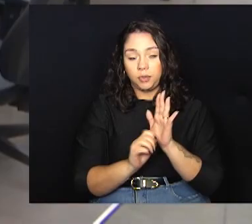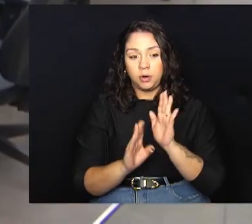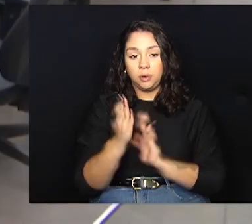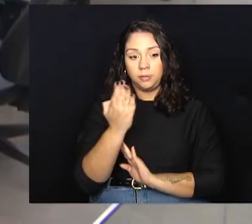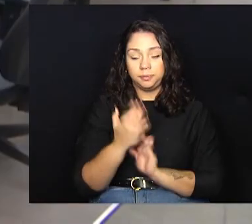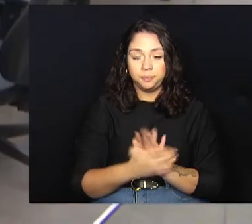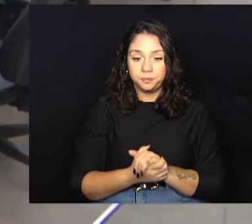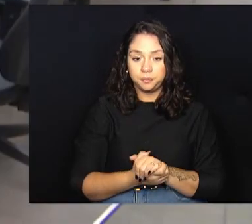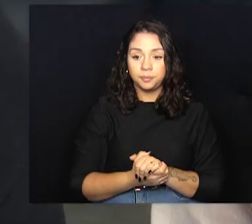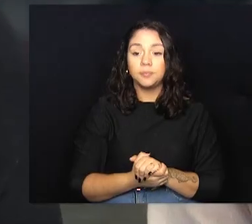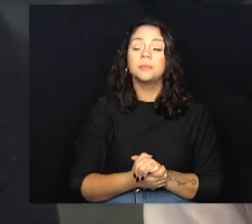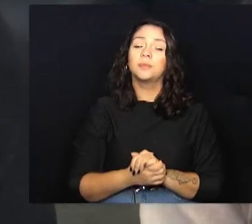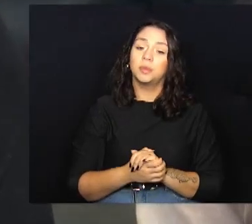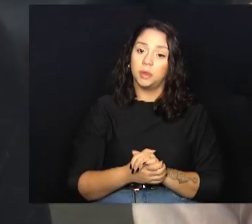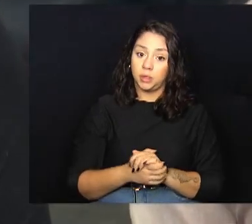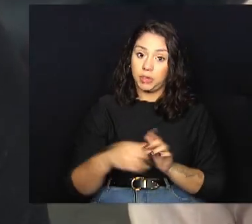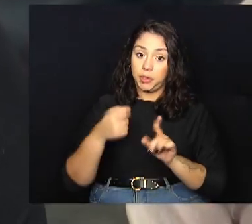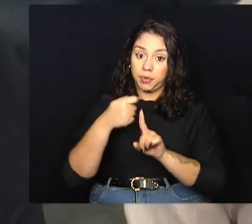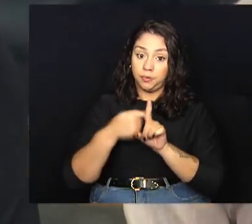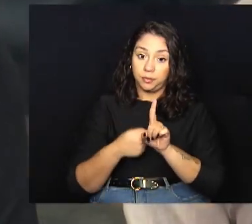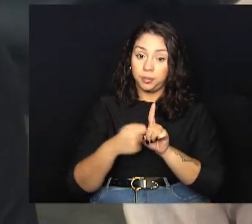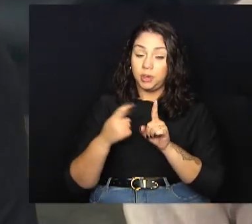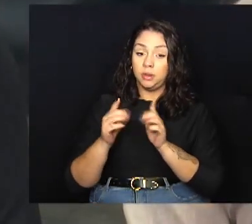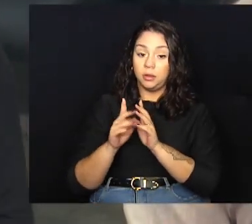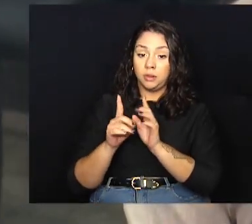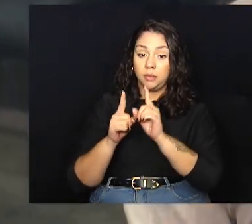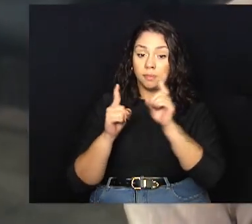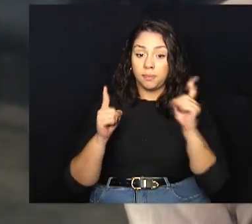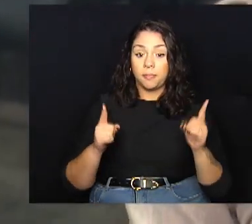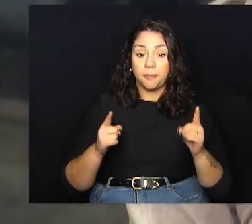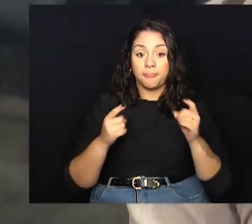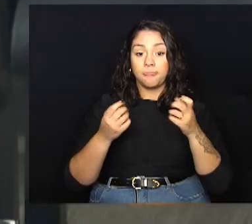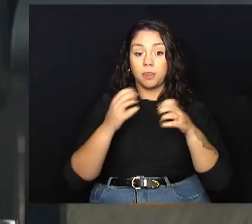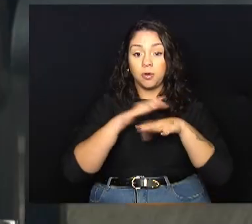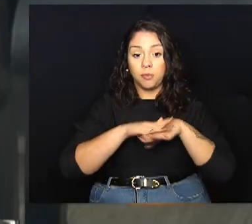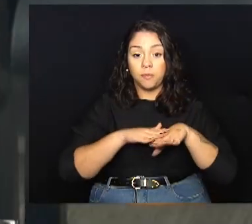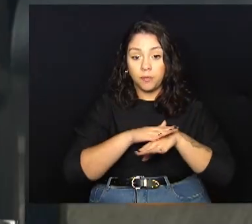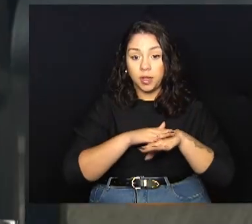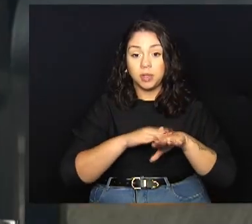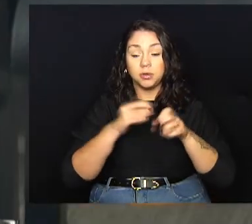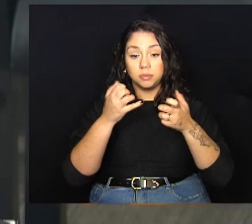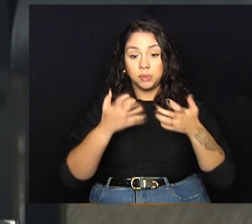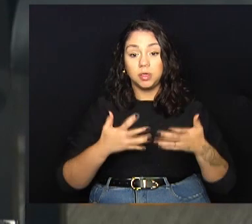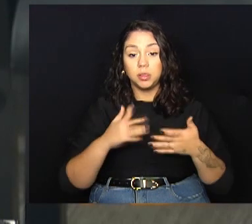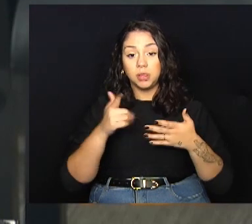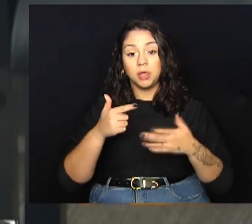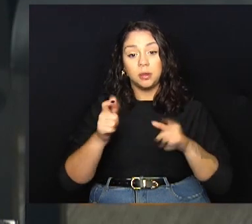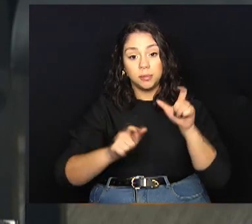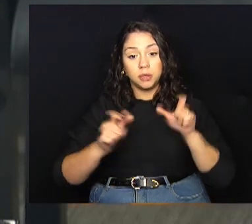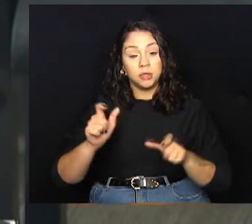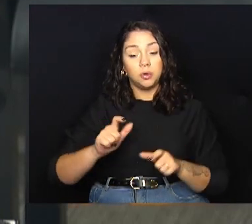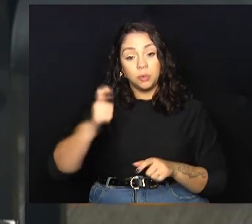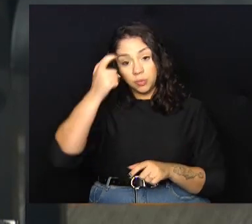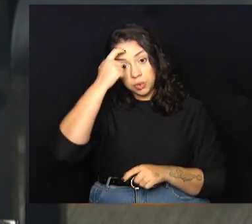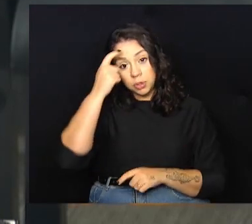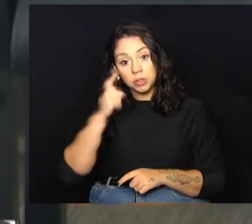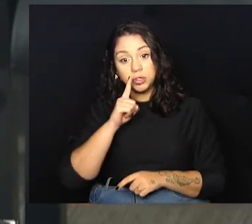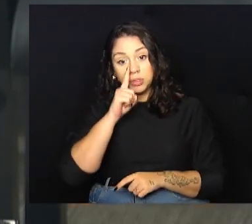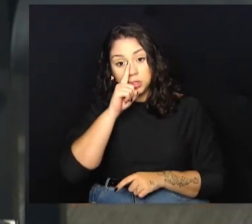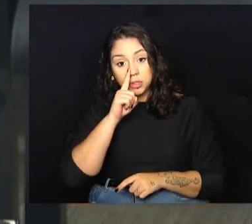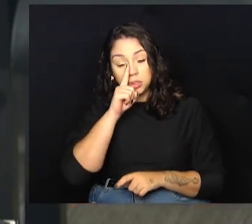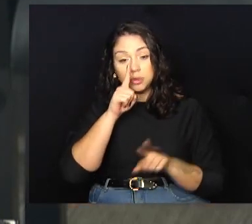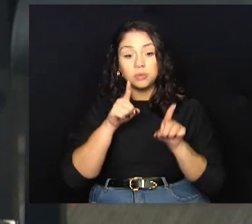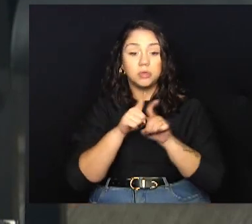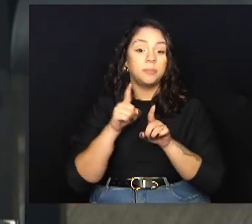organizou palestras e conversas sobre a importância das pessoas se conscientizarem a respeito dos riscos e